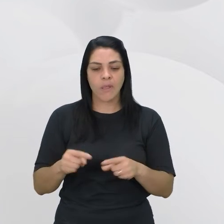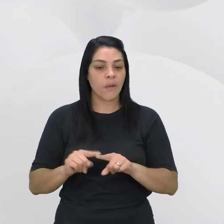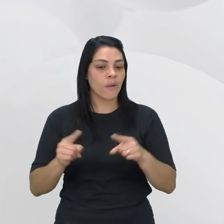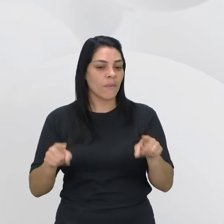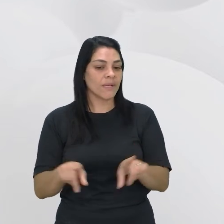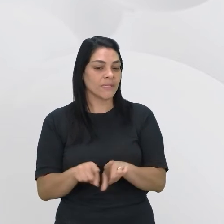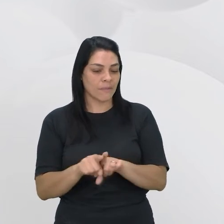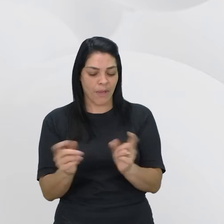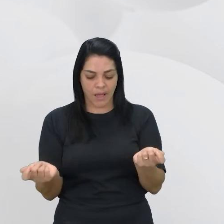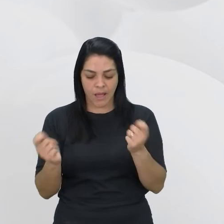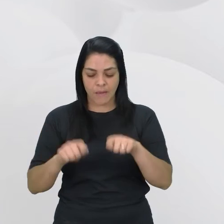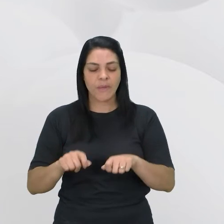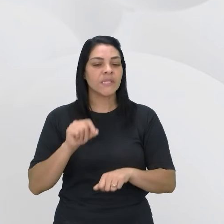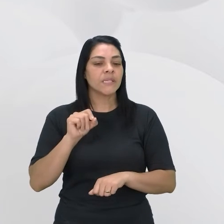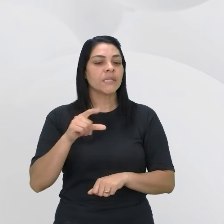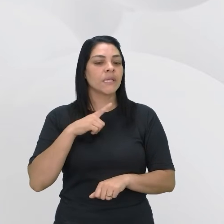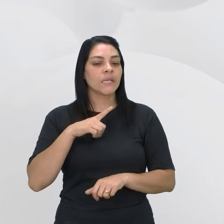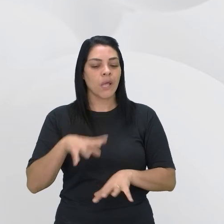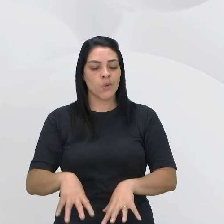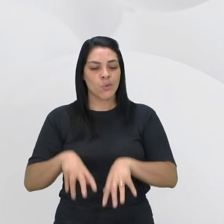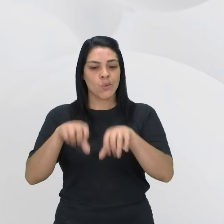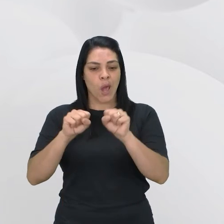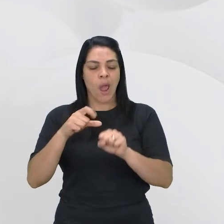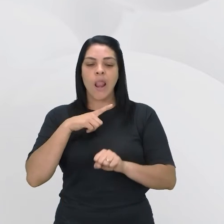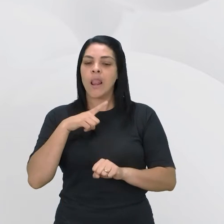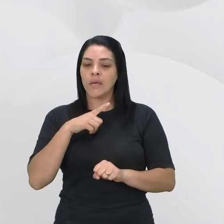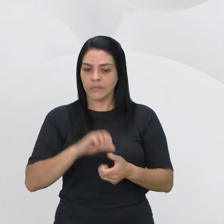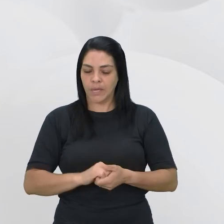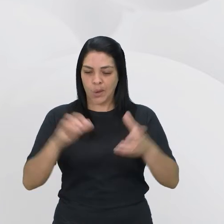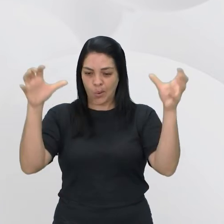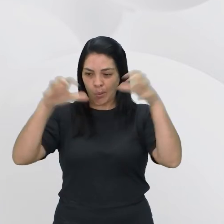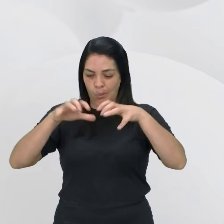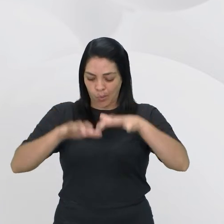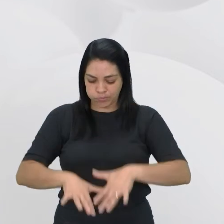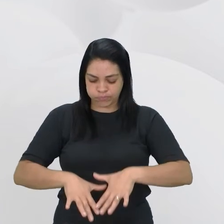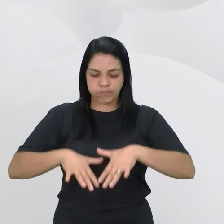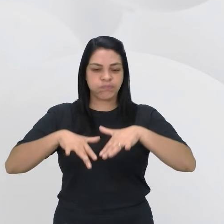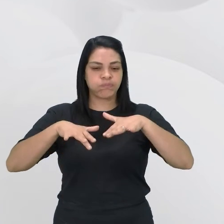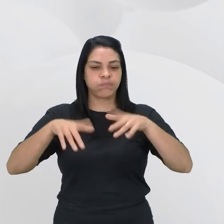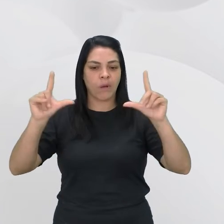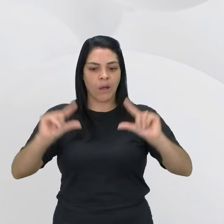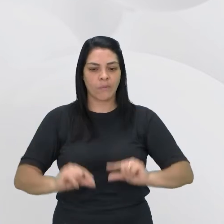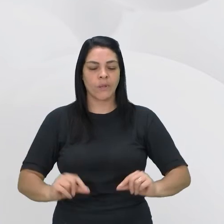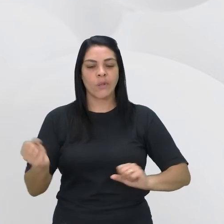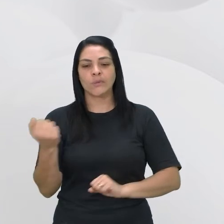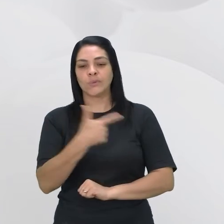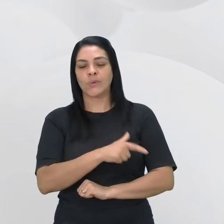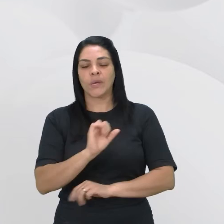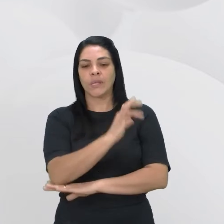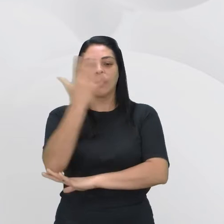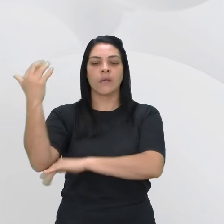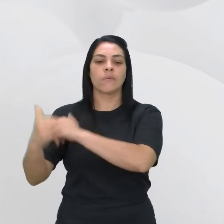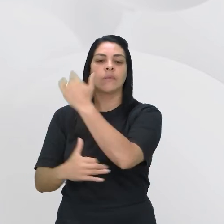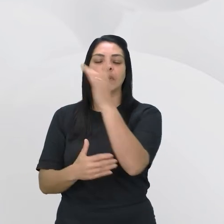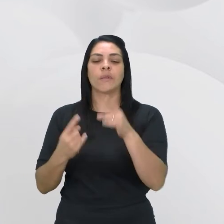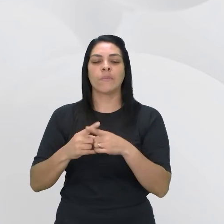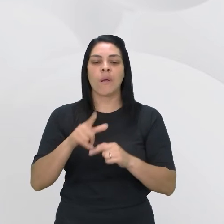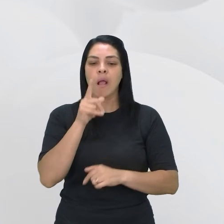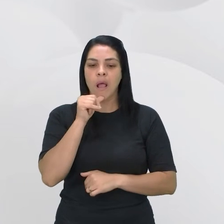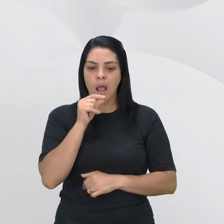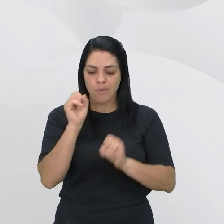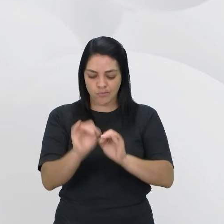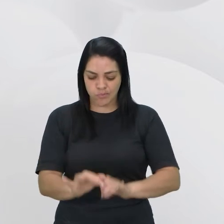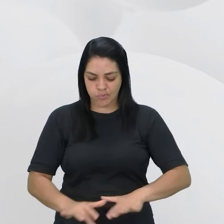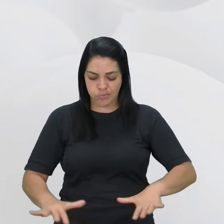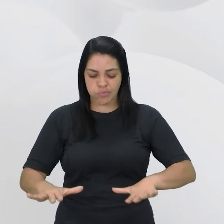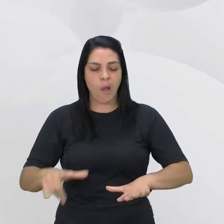a capacidade de absorção e contenção de água de chuva de um gramado é menor do que de uma floresta, porque parte da água fica na